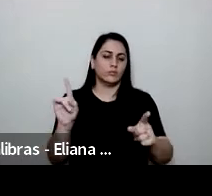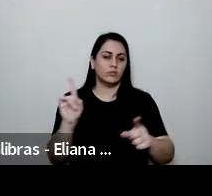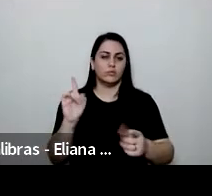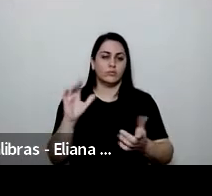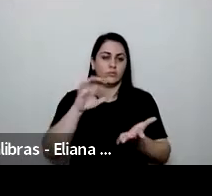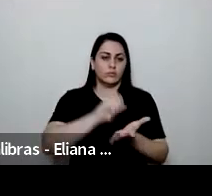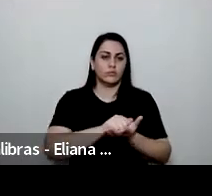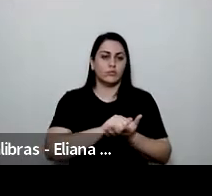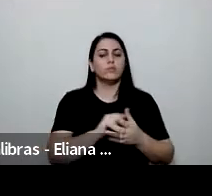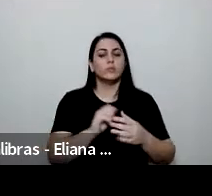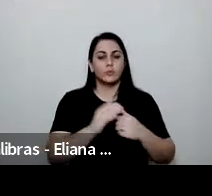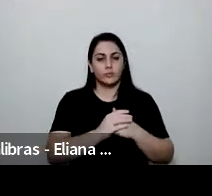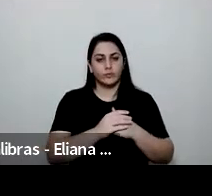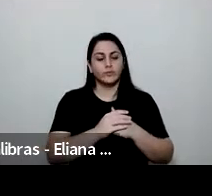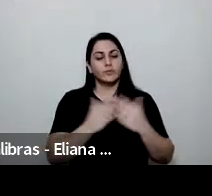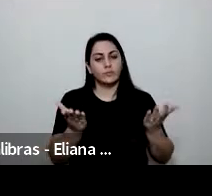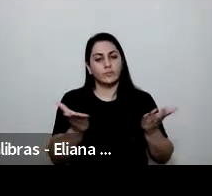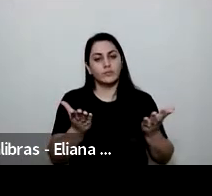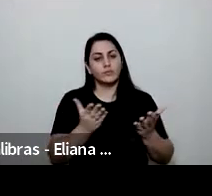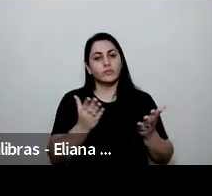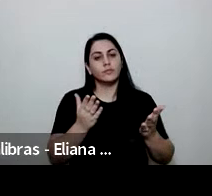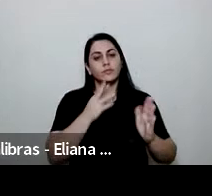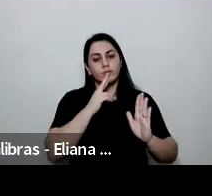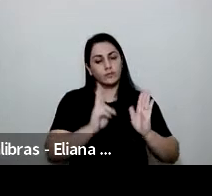com a palavra a senhora relatora